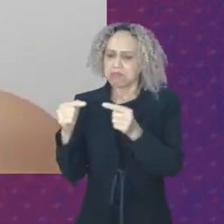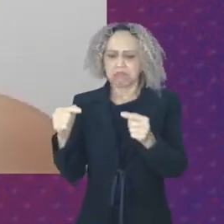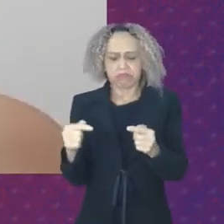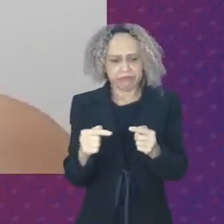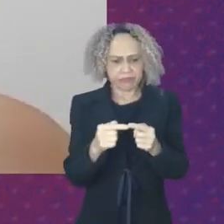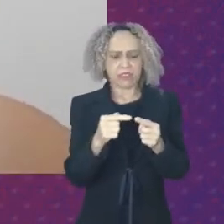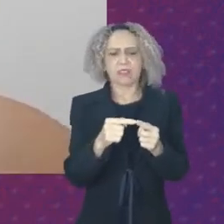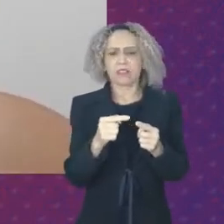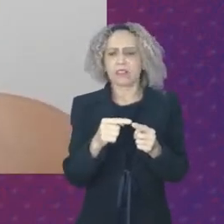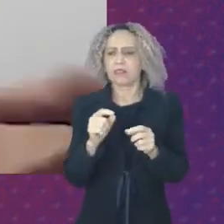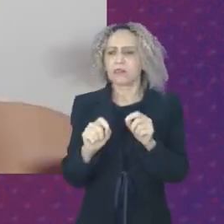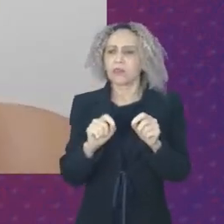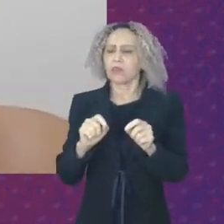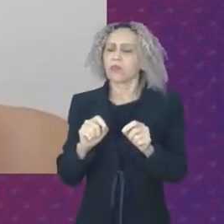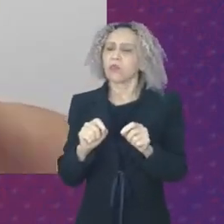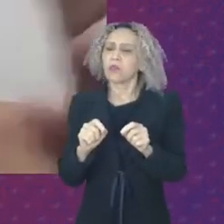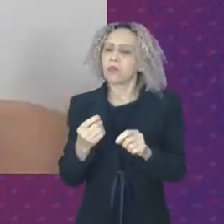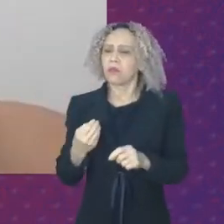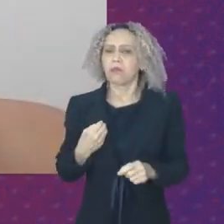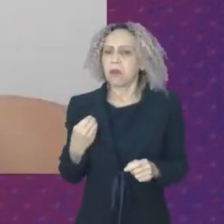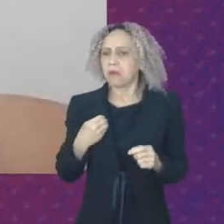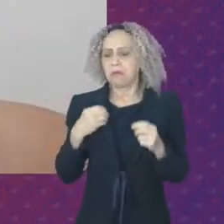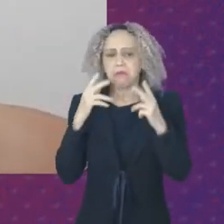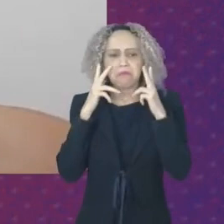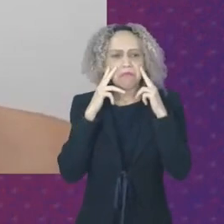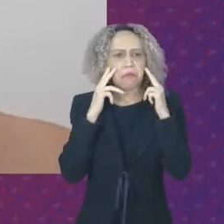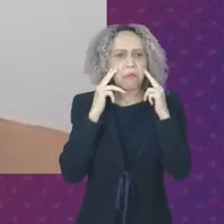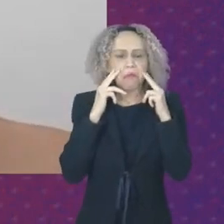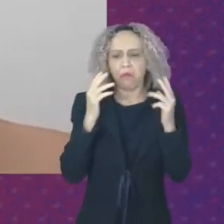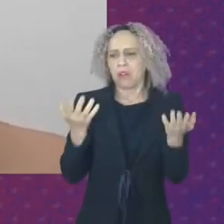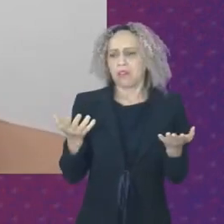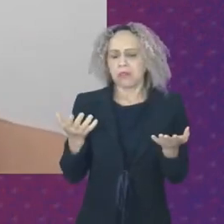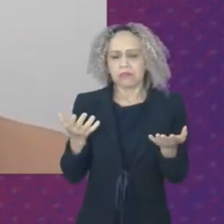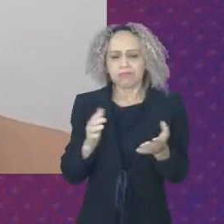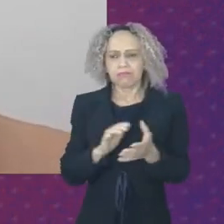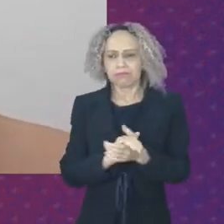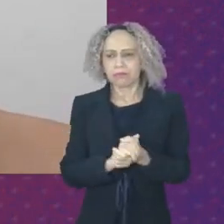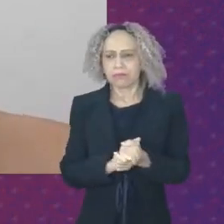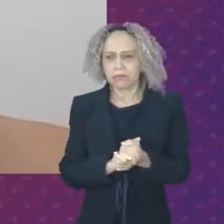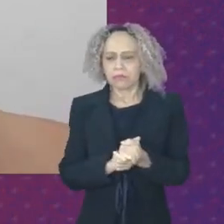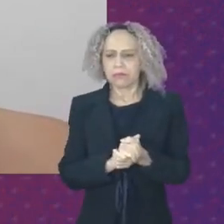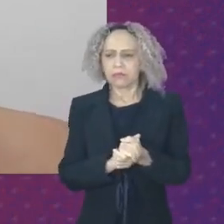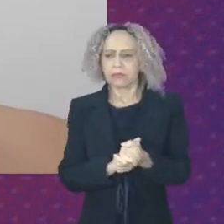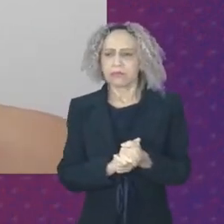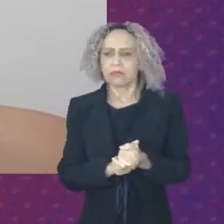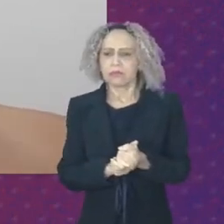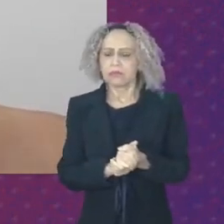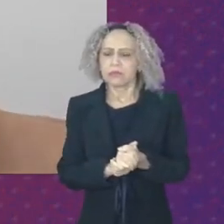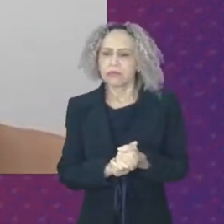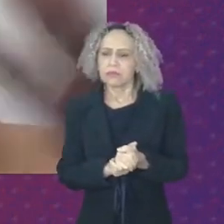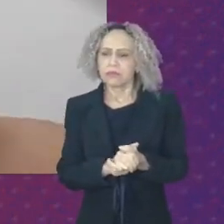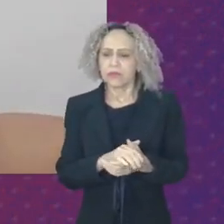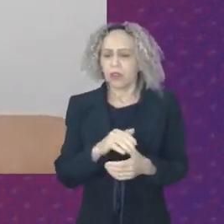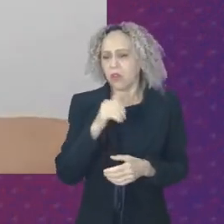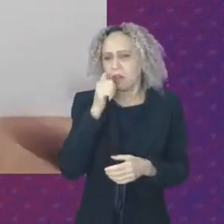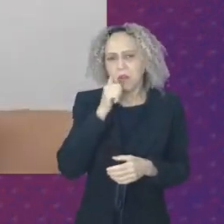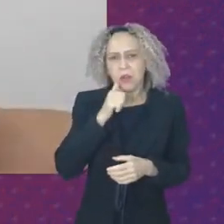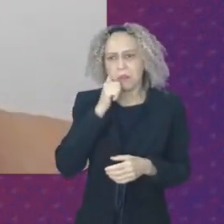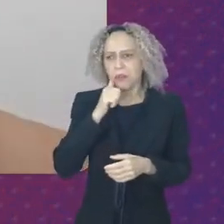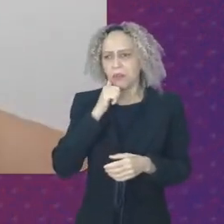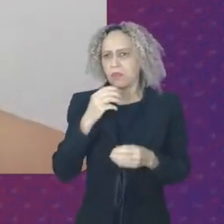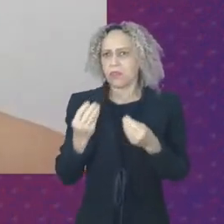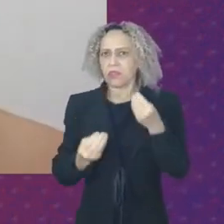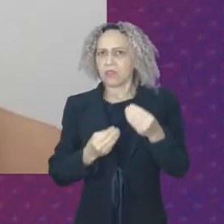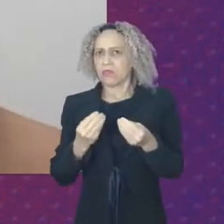não se importa muito em ser ali um entre vários, é aquele cara comunzão, aquela mulher comum, que não tem